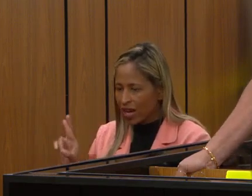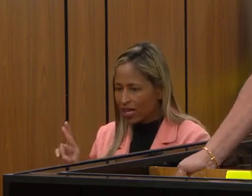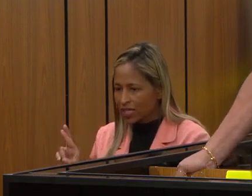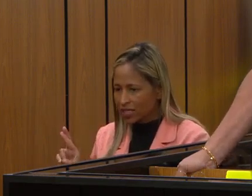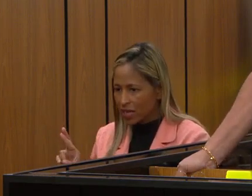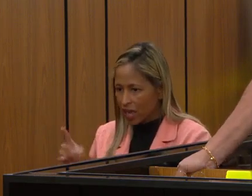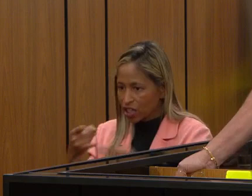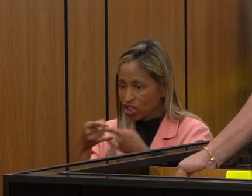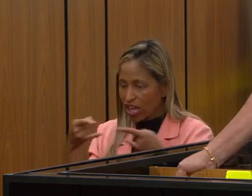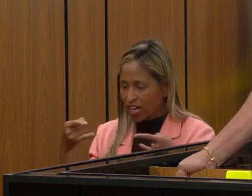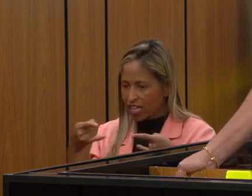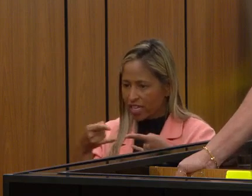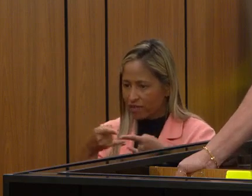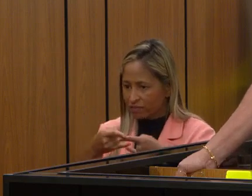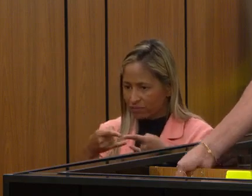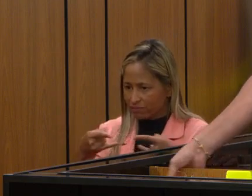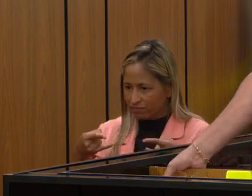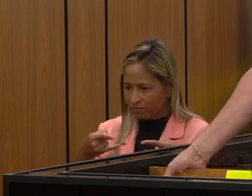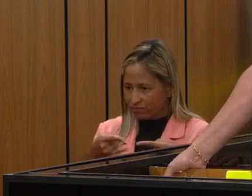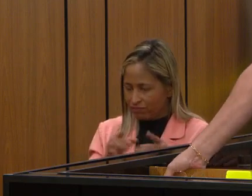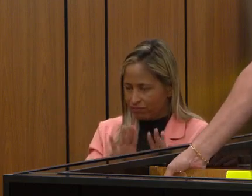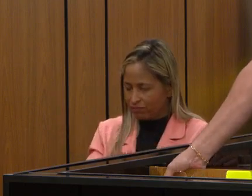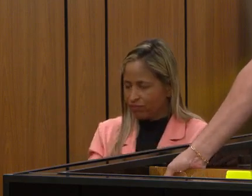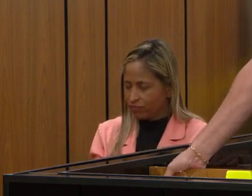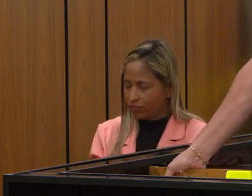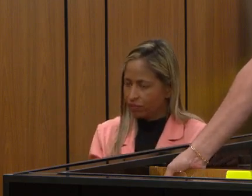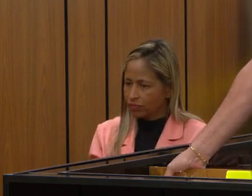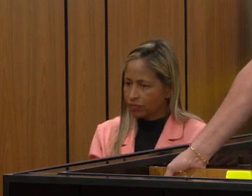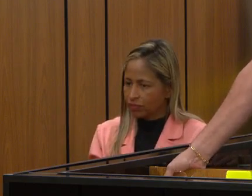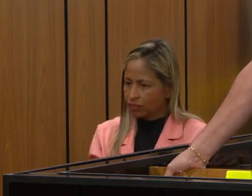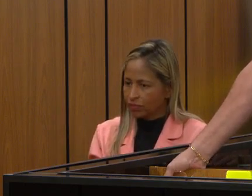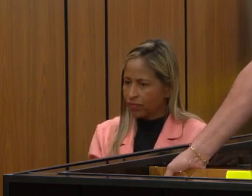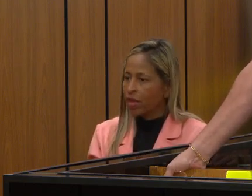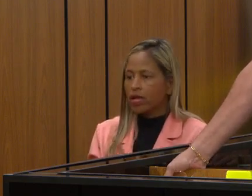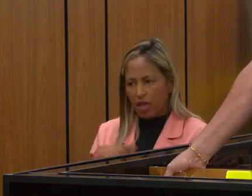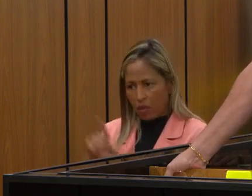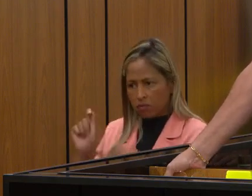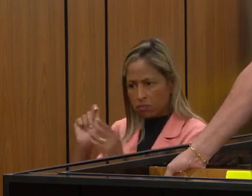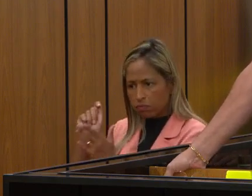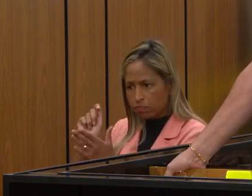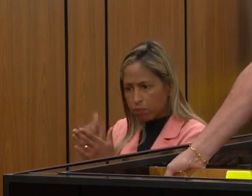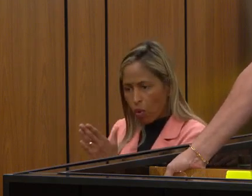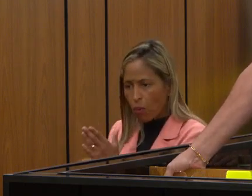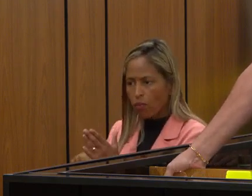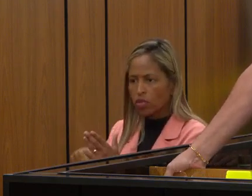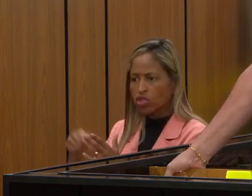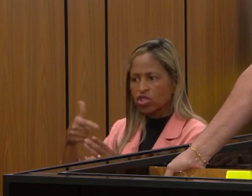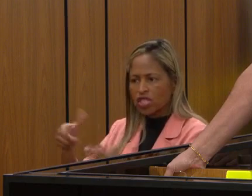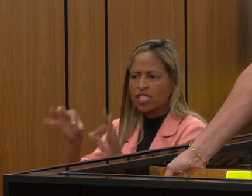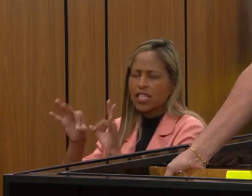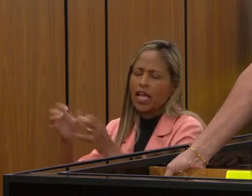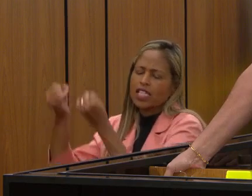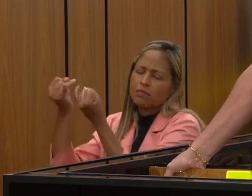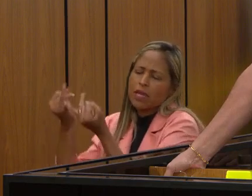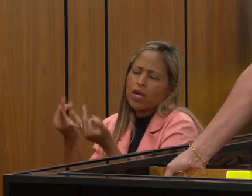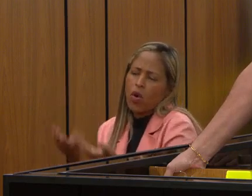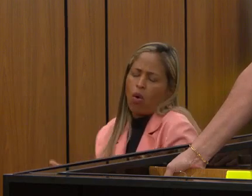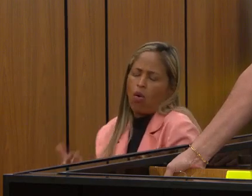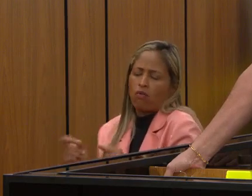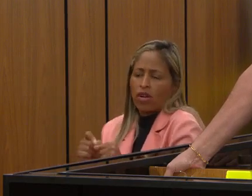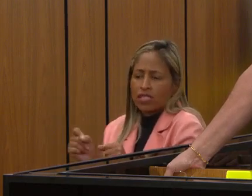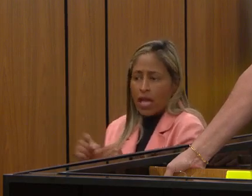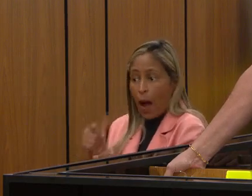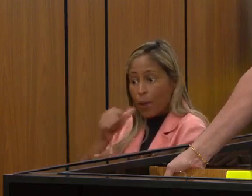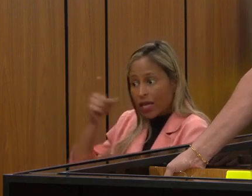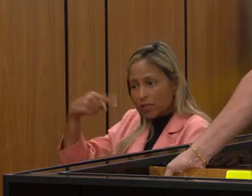de 980 e eu fechei o contrato com ela tudo direitinho ela me explicou o que que deveria ter feito